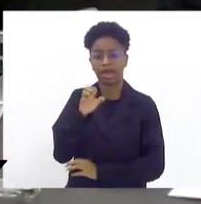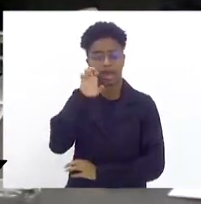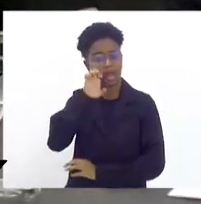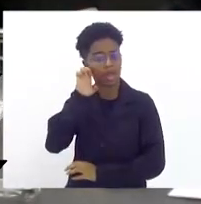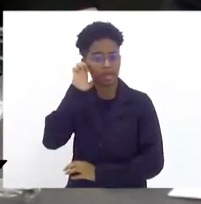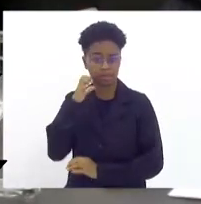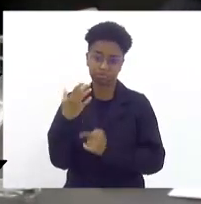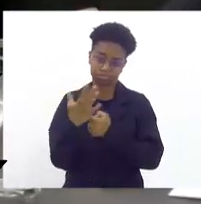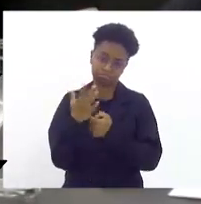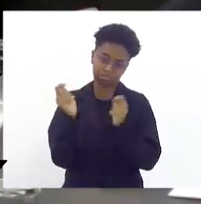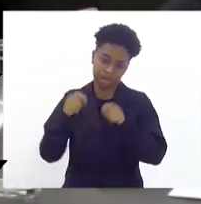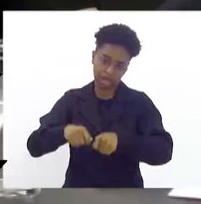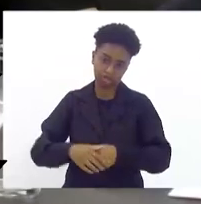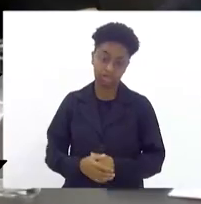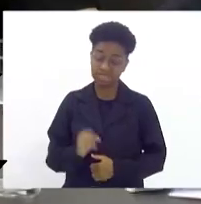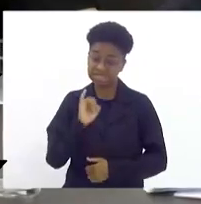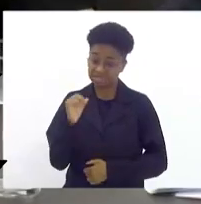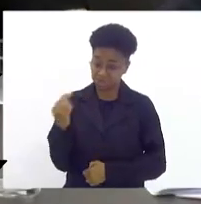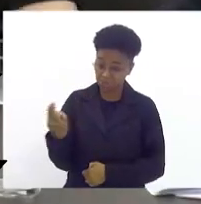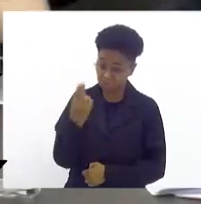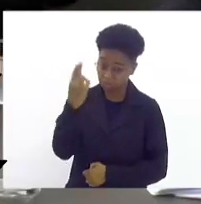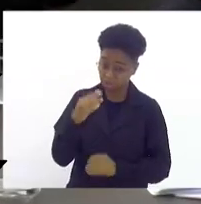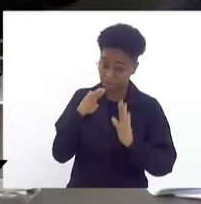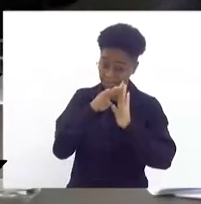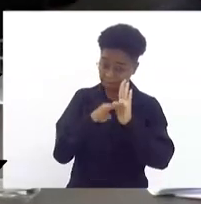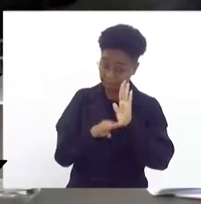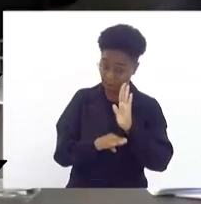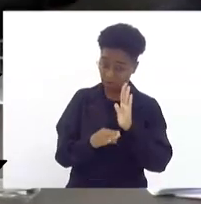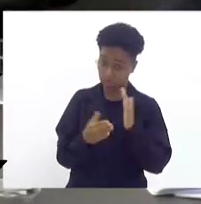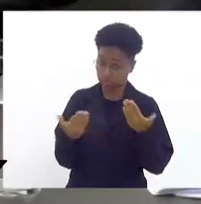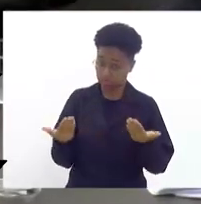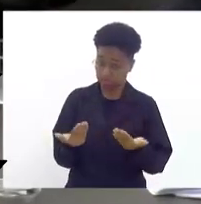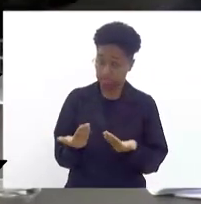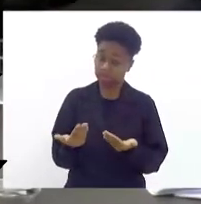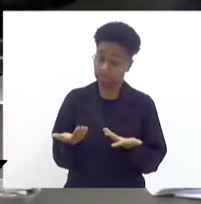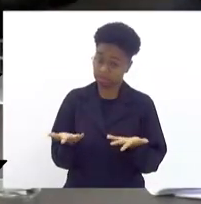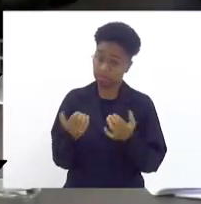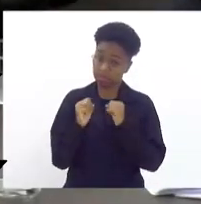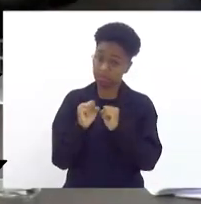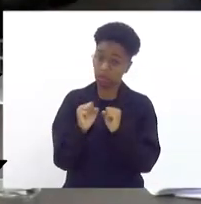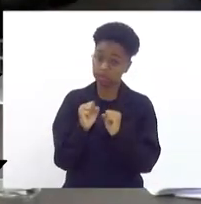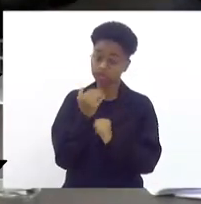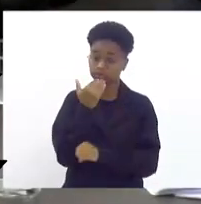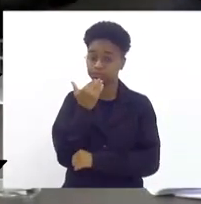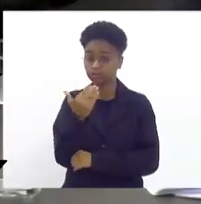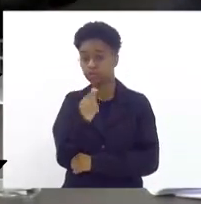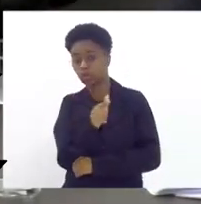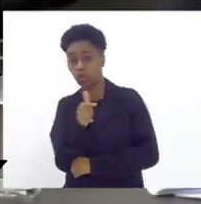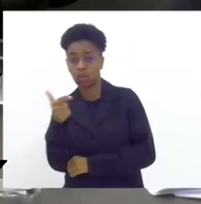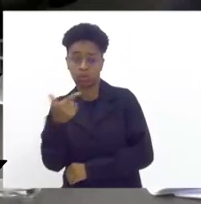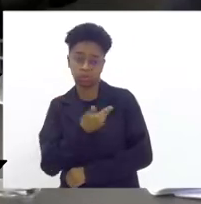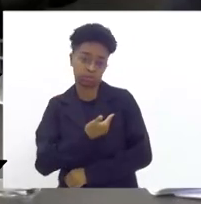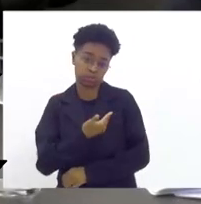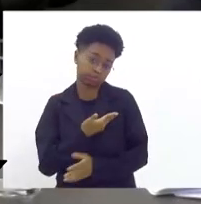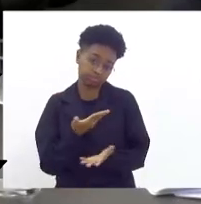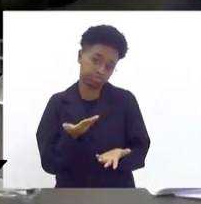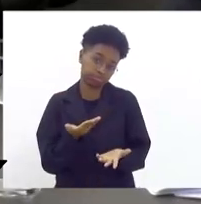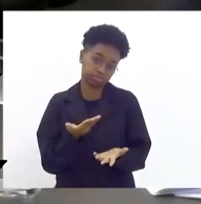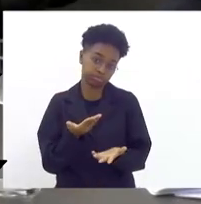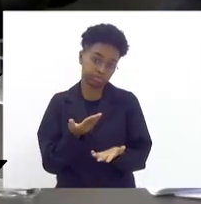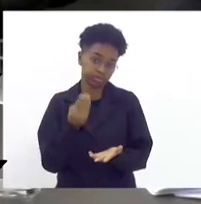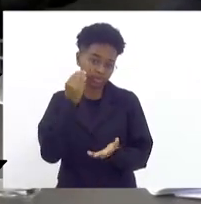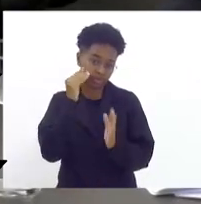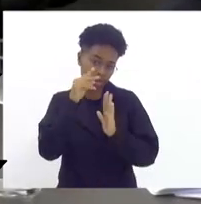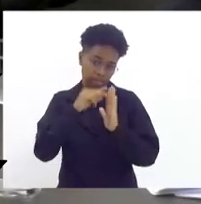ajudaria muito. O que não for possível na pauta ordinária, Vossa Excelência pode pedir a um outro colega que faça